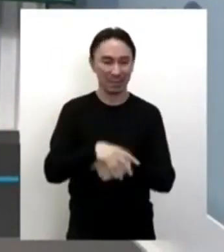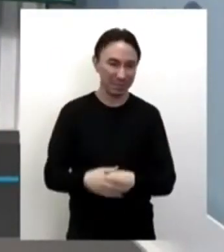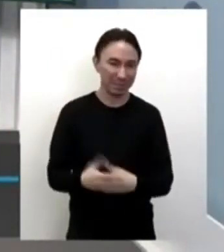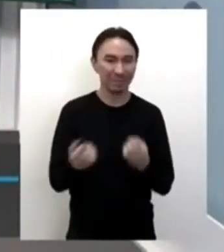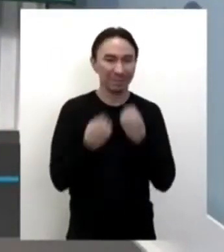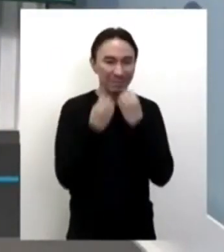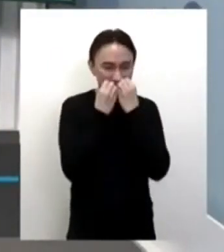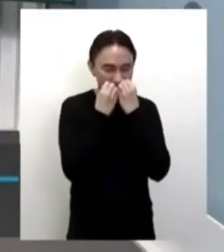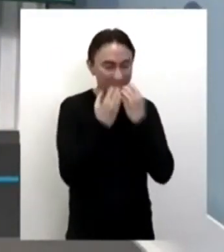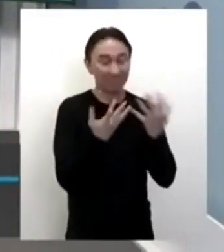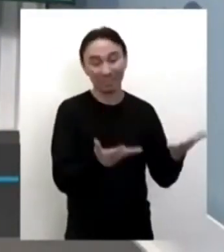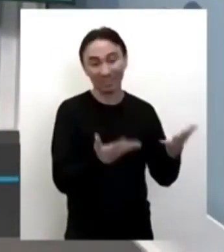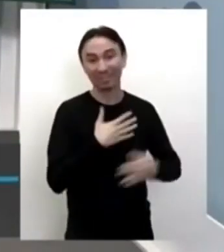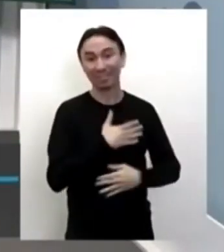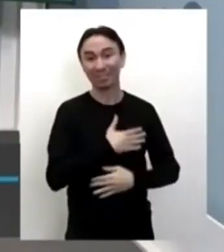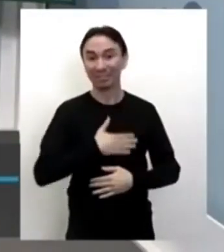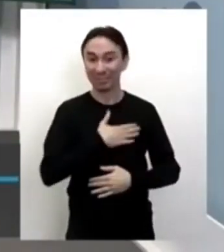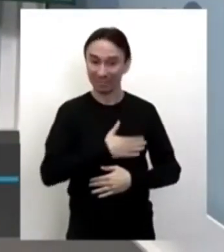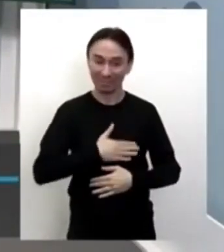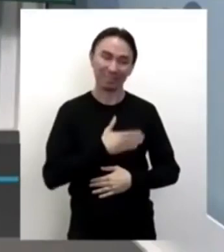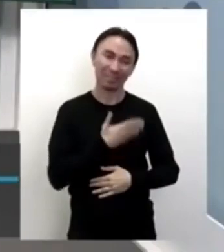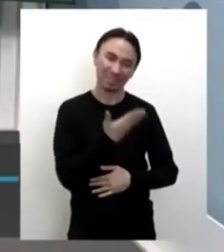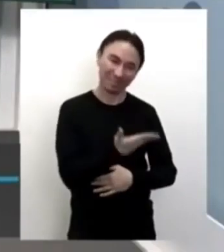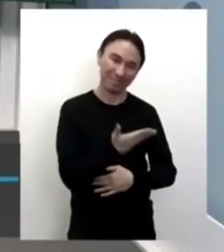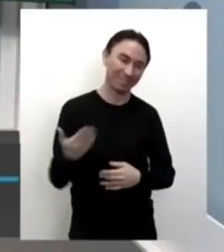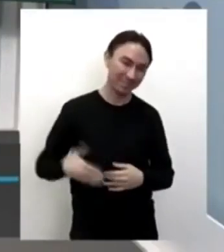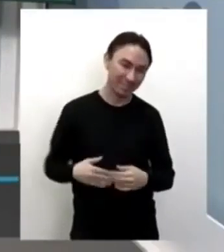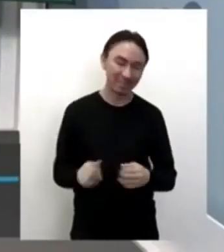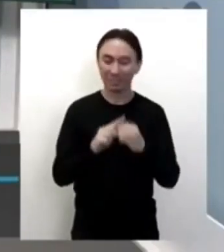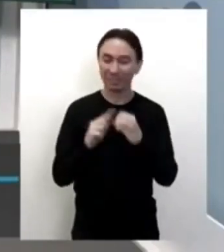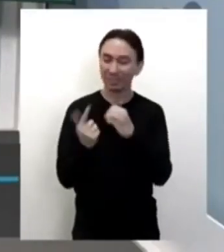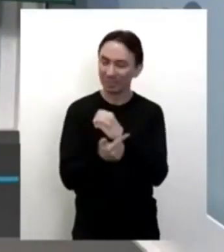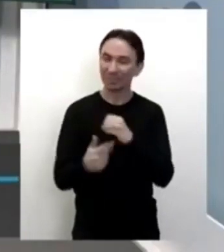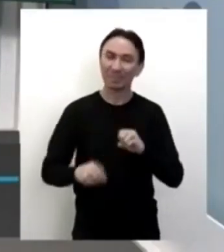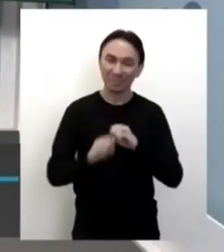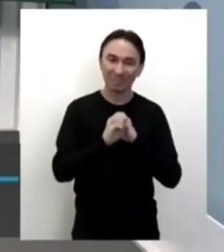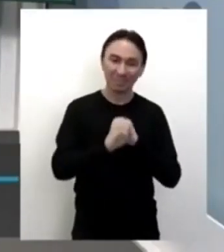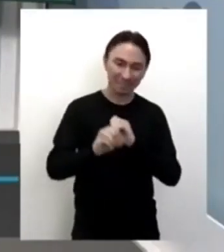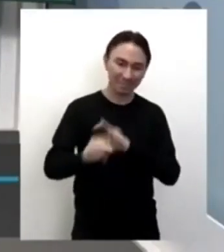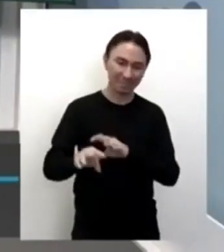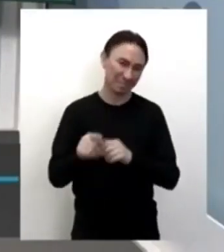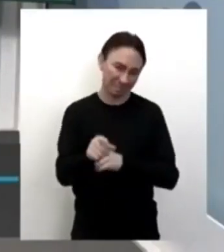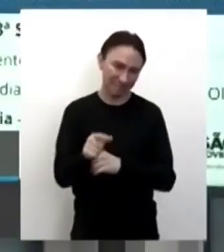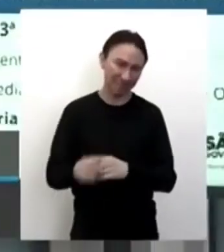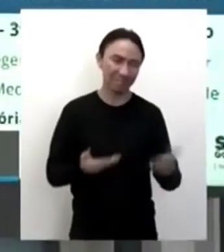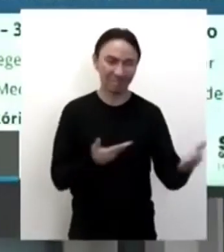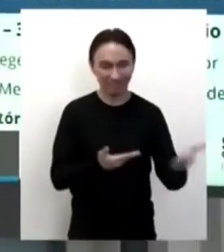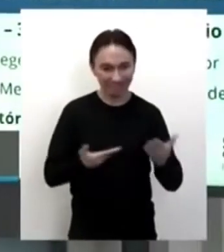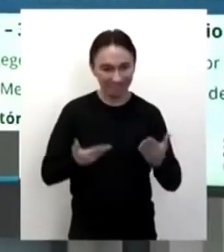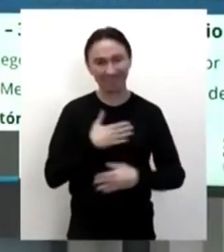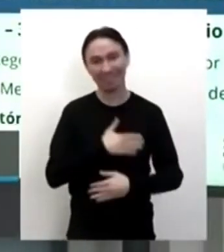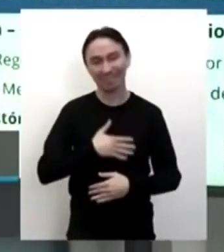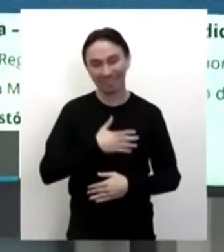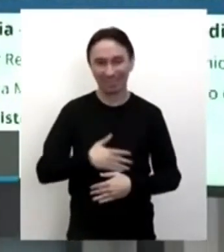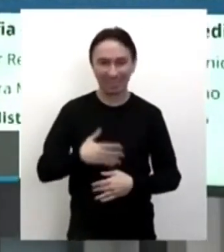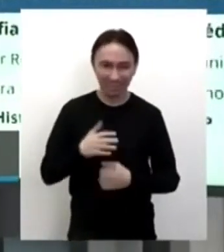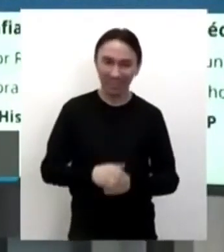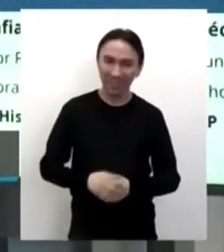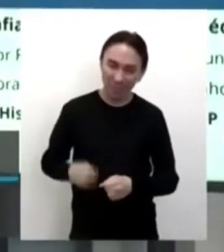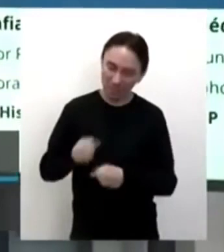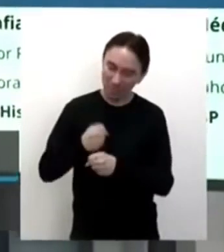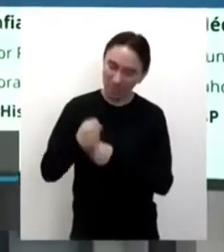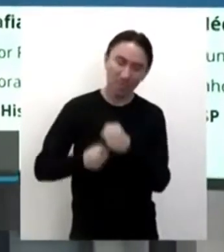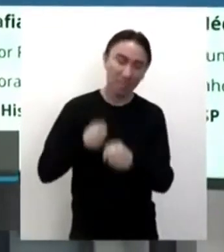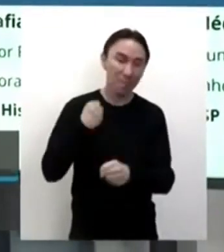nas aulas de geografia, né? Porque já deu suas aulas, já está meio que habituando. Como a gente começou, né? A gente começou um ano atrás, né? Meio